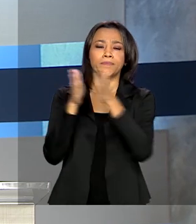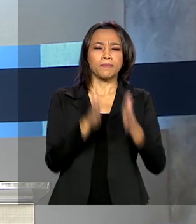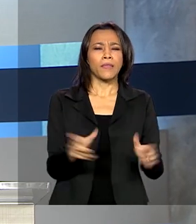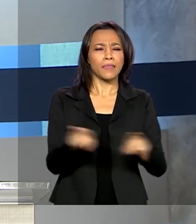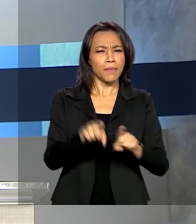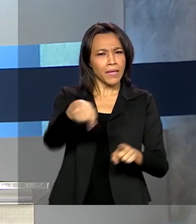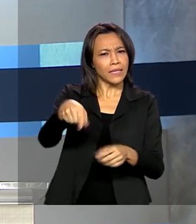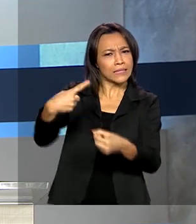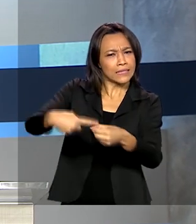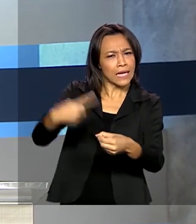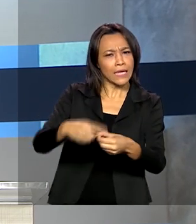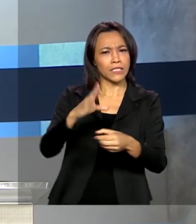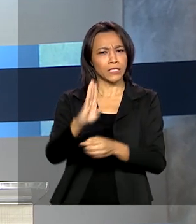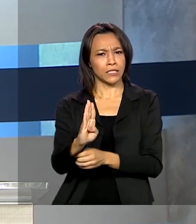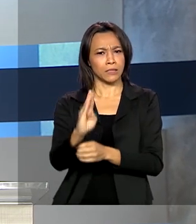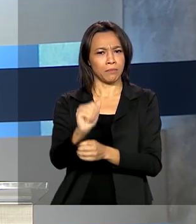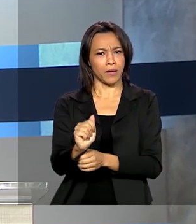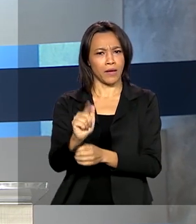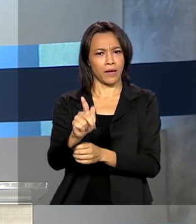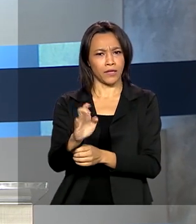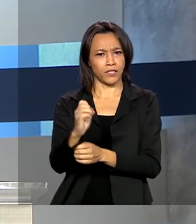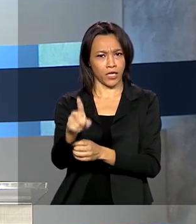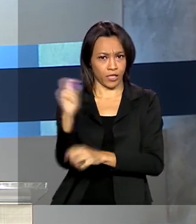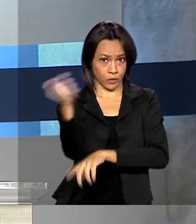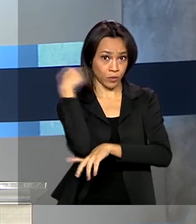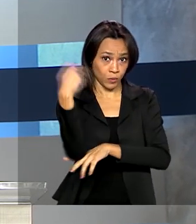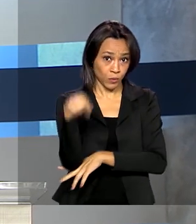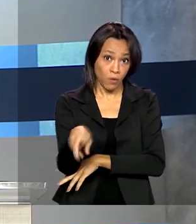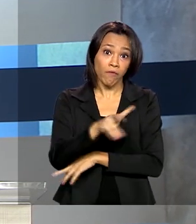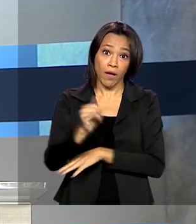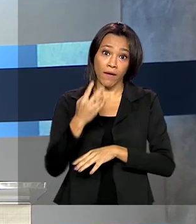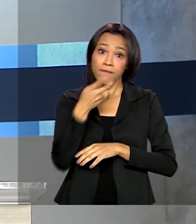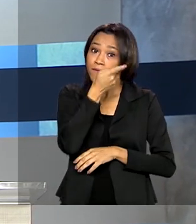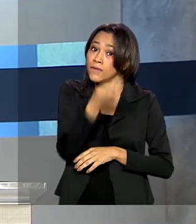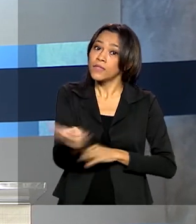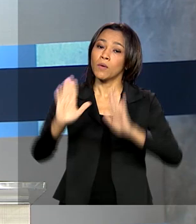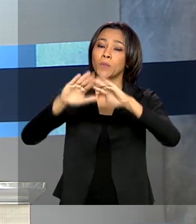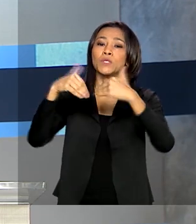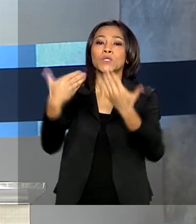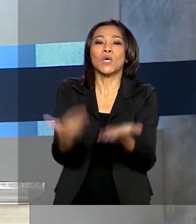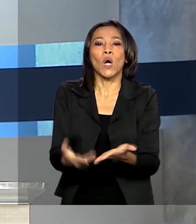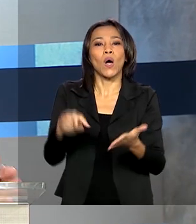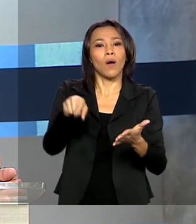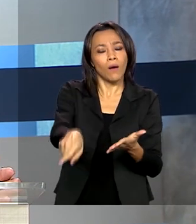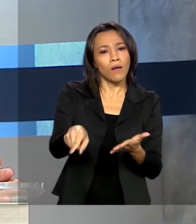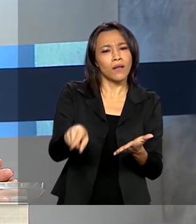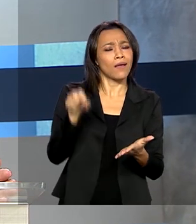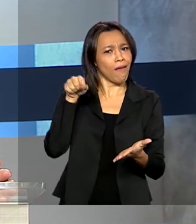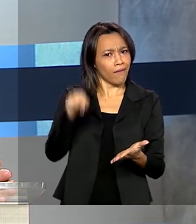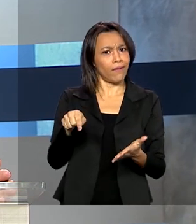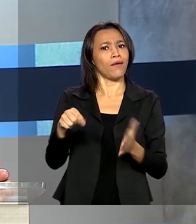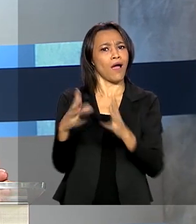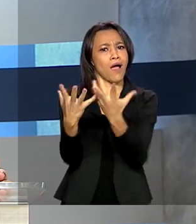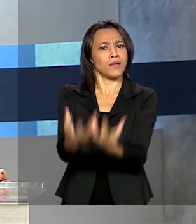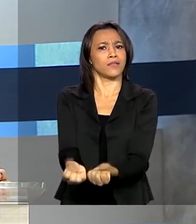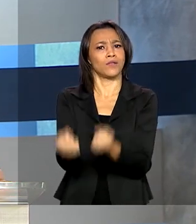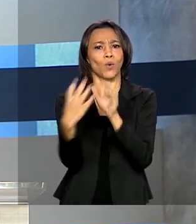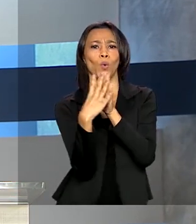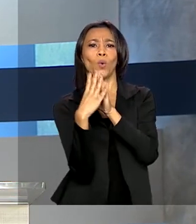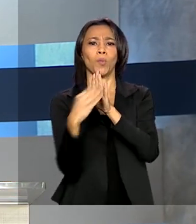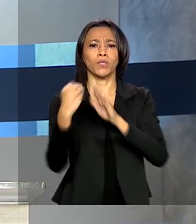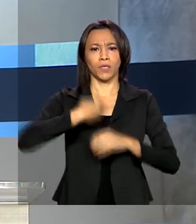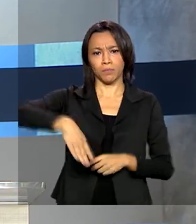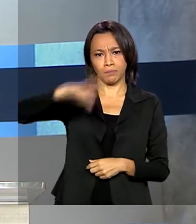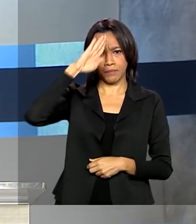Em Bagé, o presidente Jair Bolsonaro vai visitar a Escola de Ensino Fundamental São Pedro, que aderiu ao sistema cívico-militar no